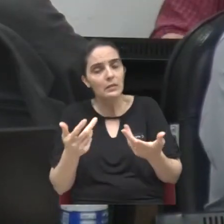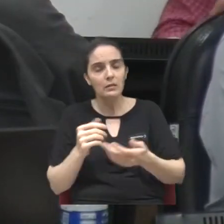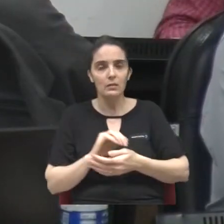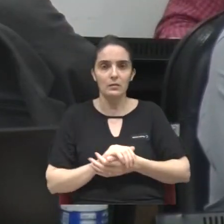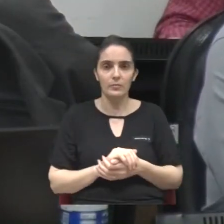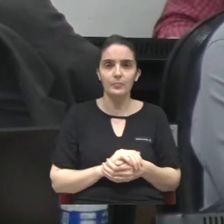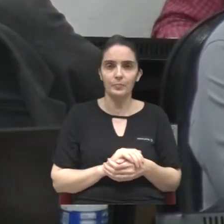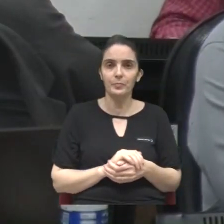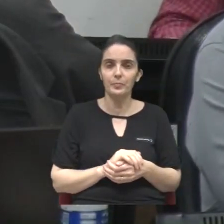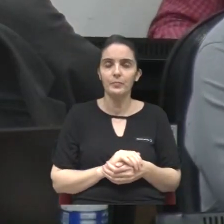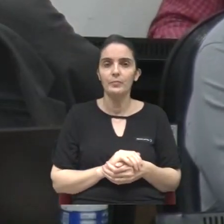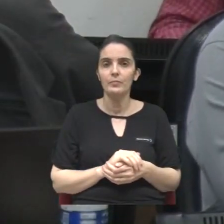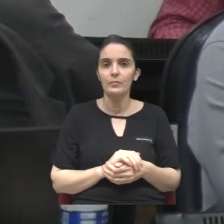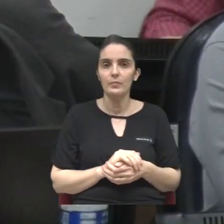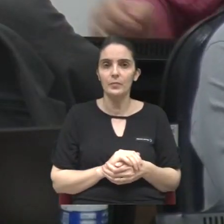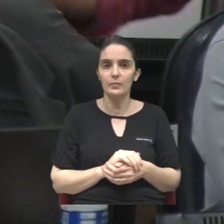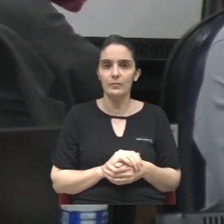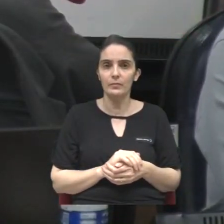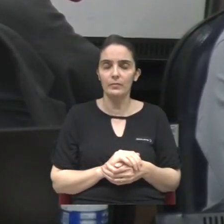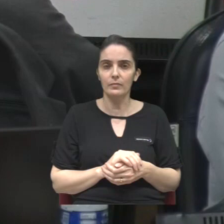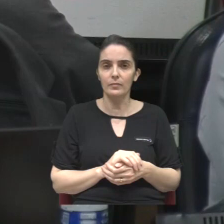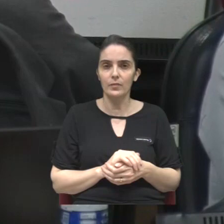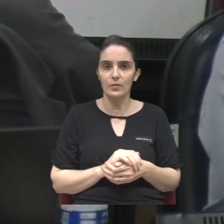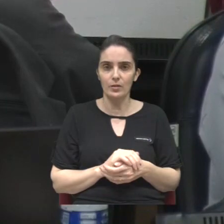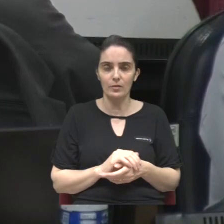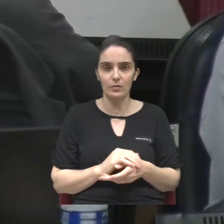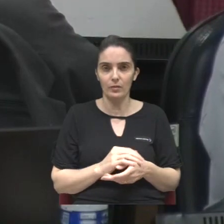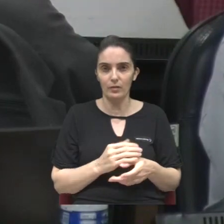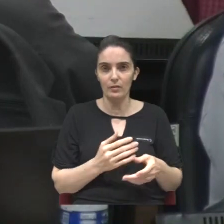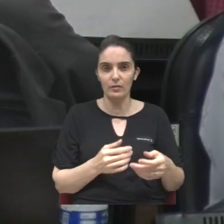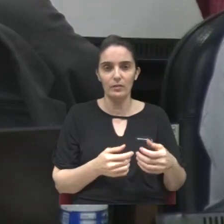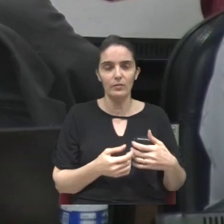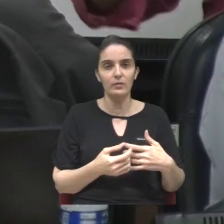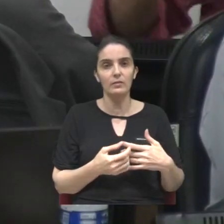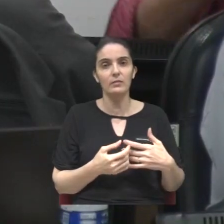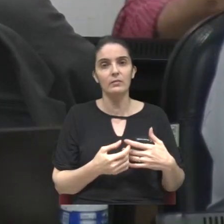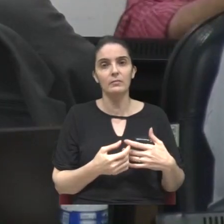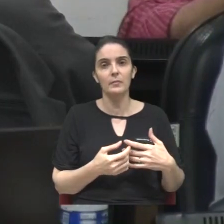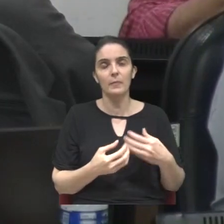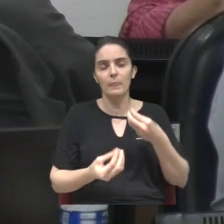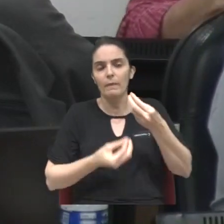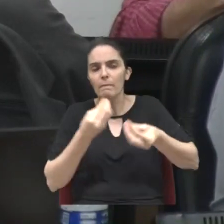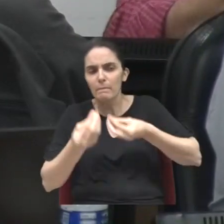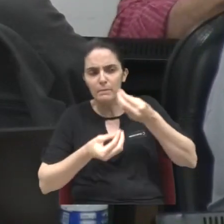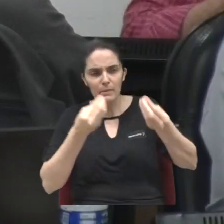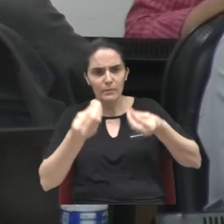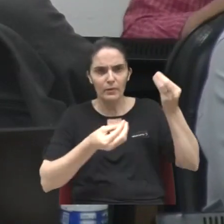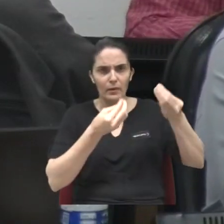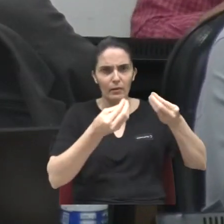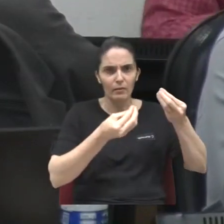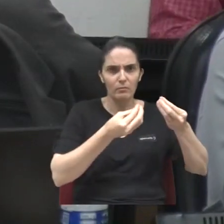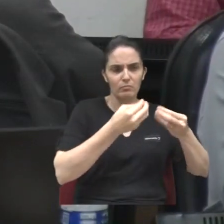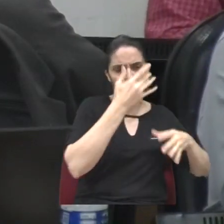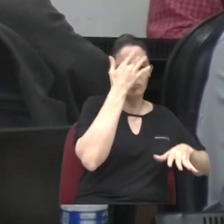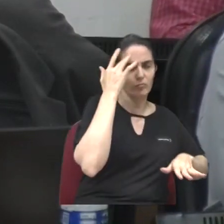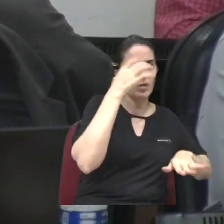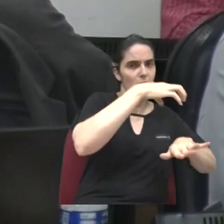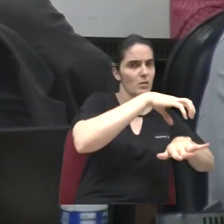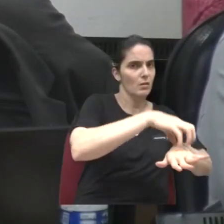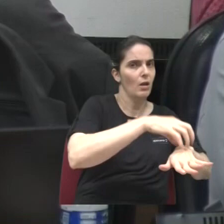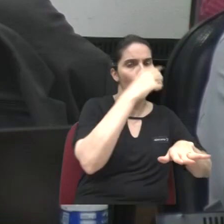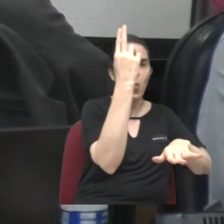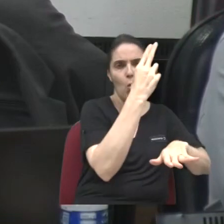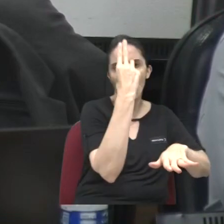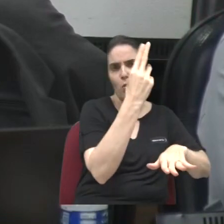a essa administração das pessoas que lidam ali com a central de ambulância, foi de